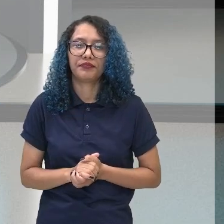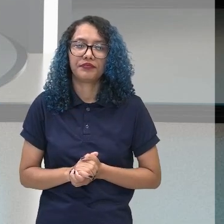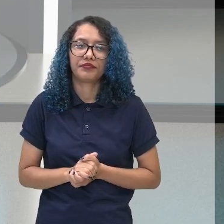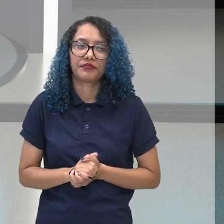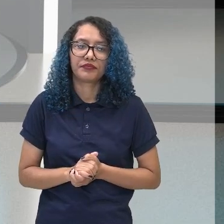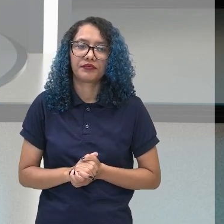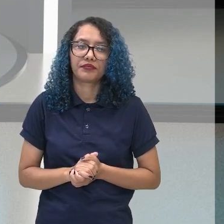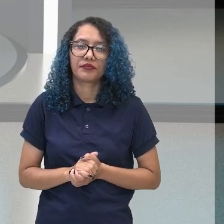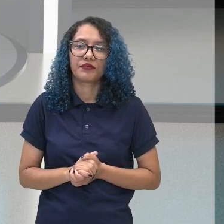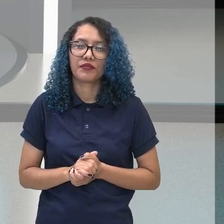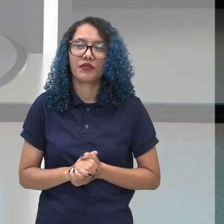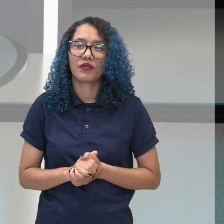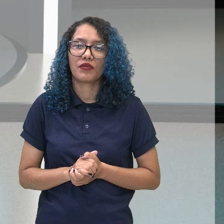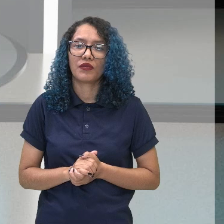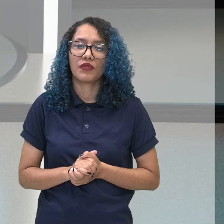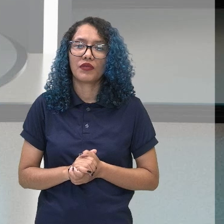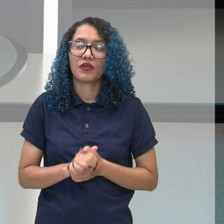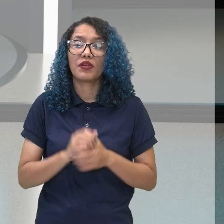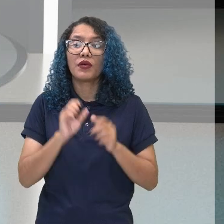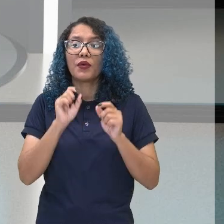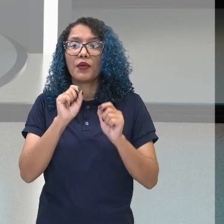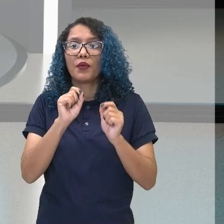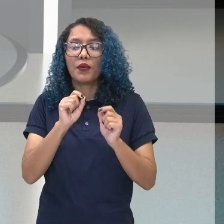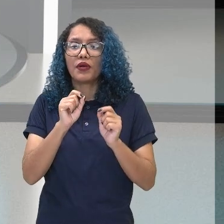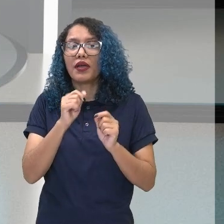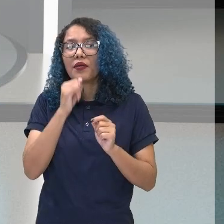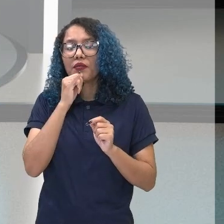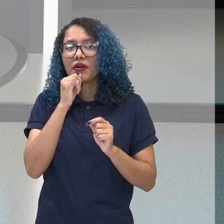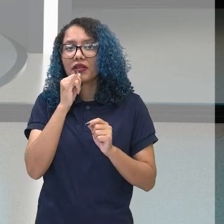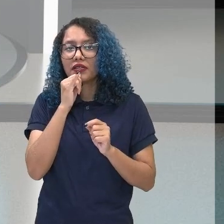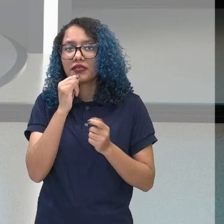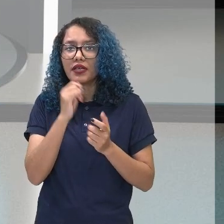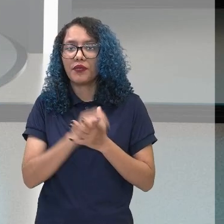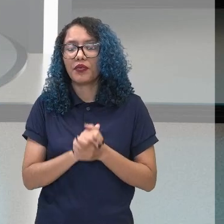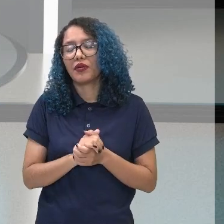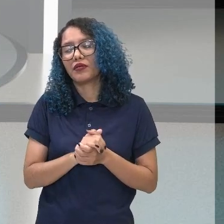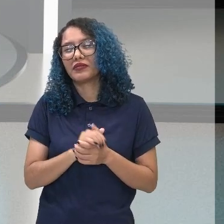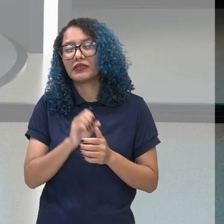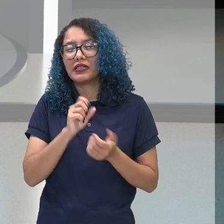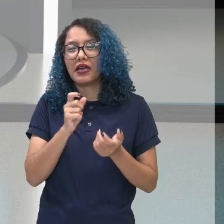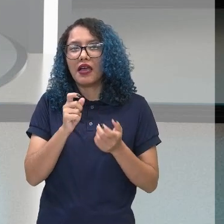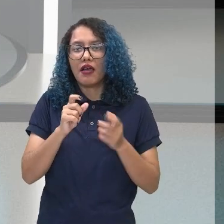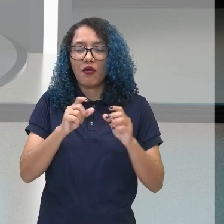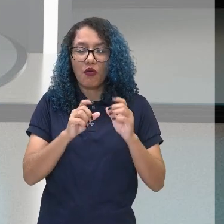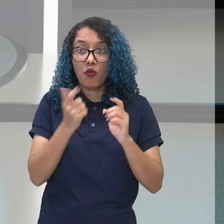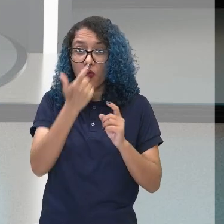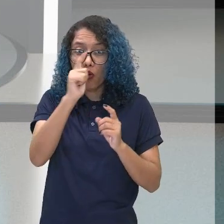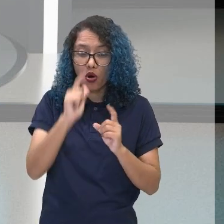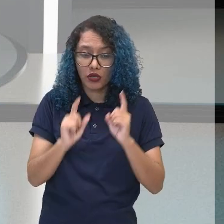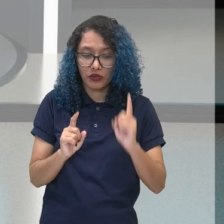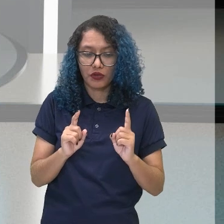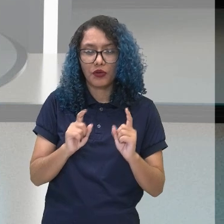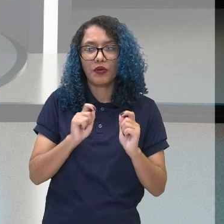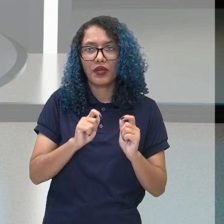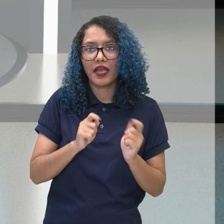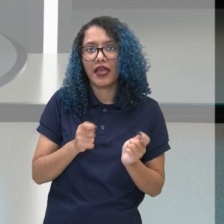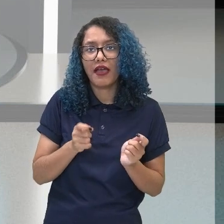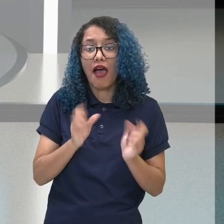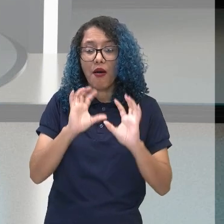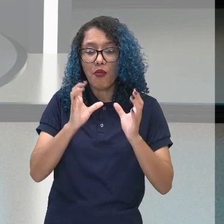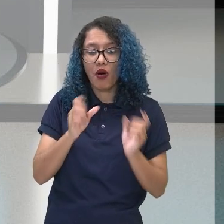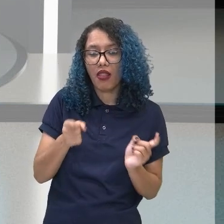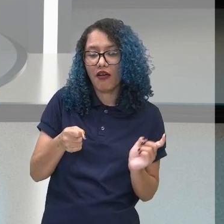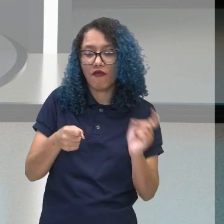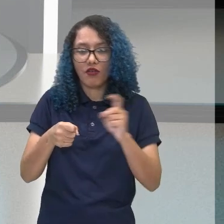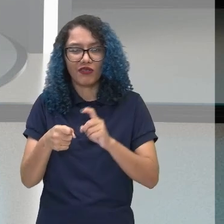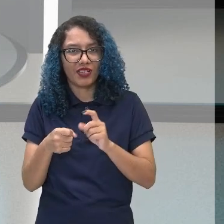marcar pontos ao fazer com que o adversário não consiga devolver a bola de forma correta dentro das regras ali de cada